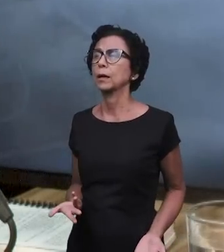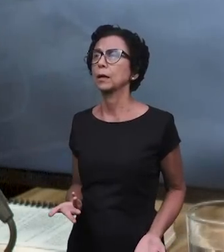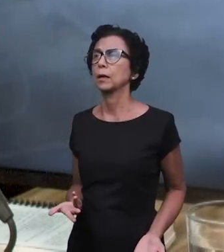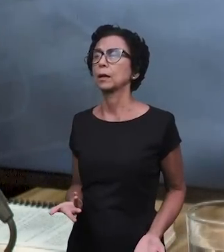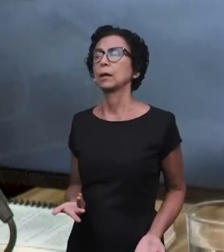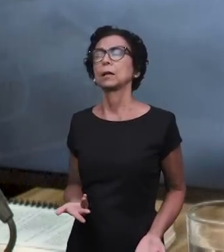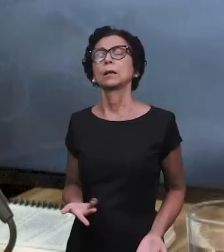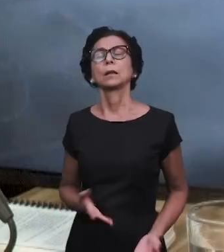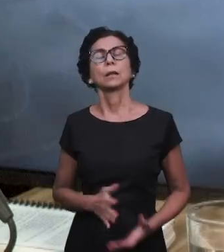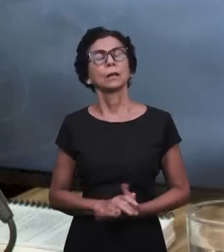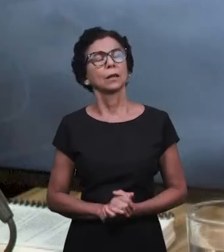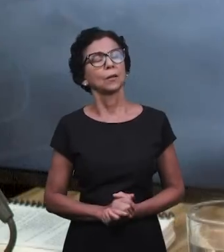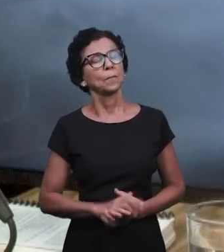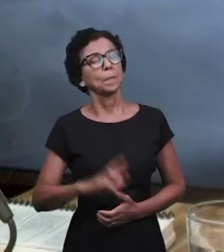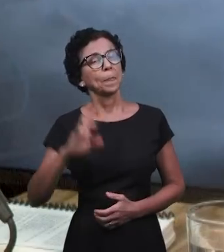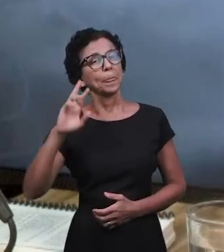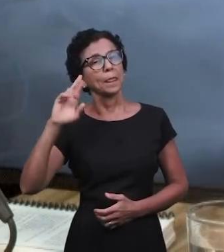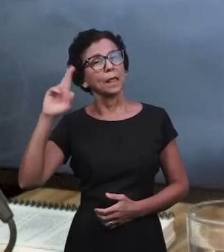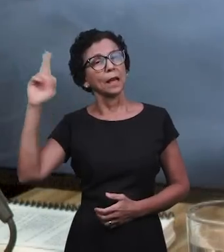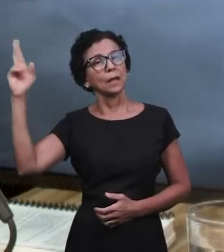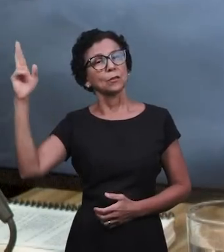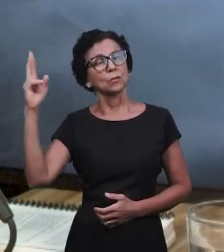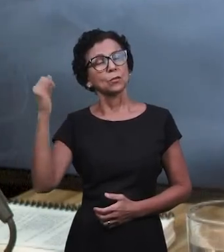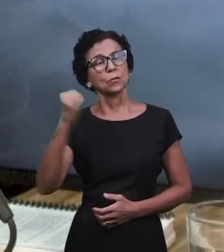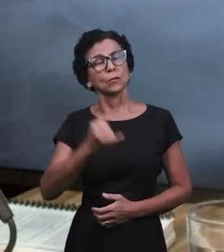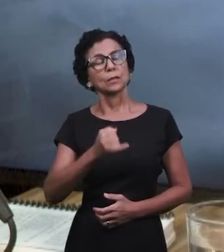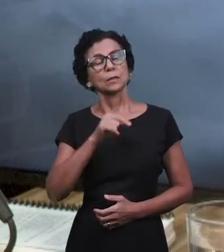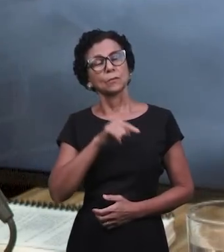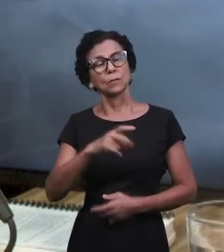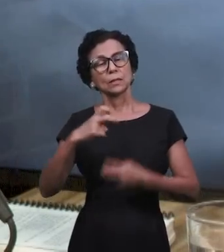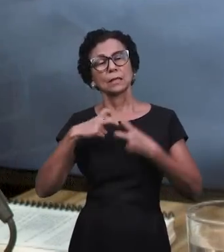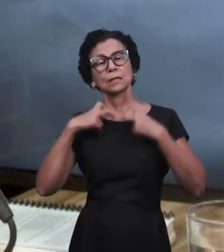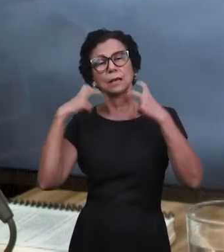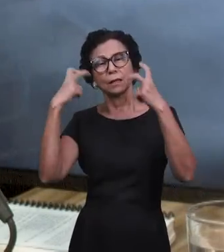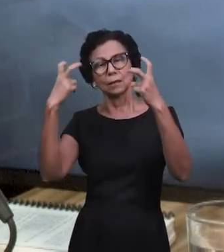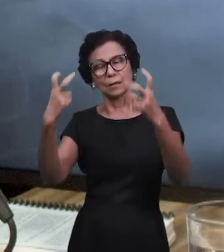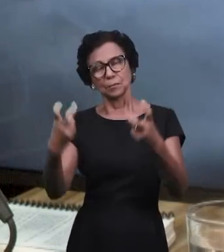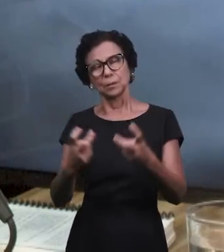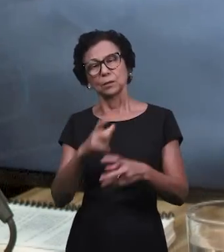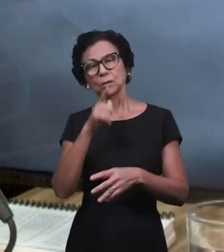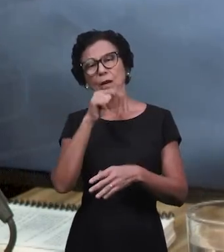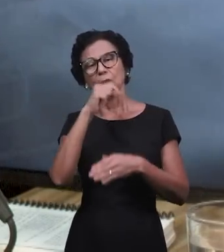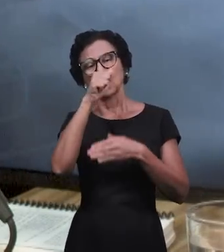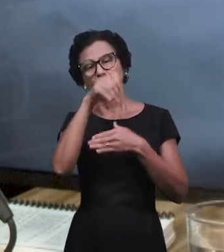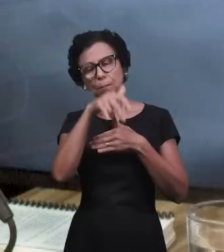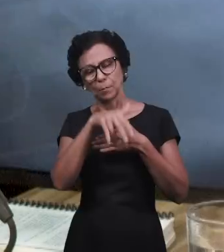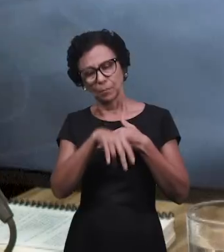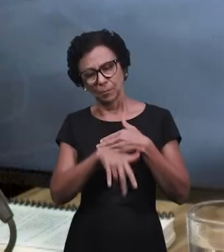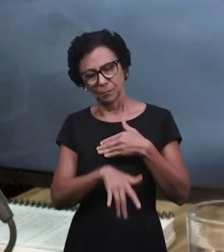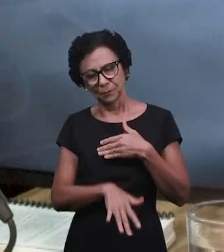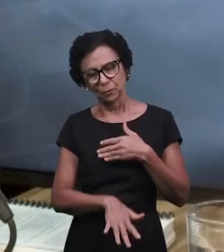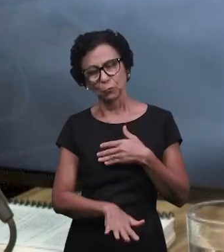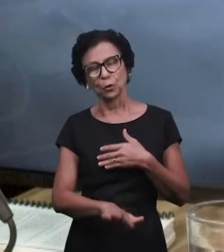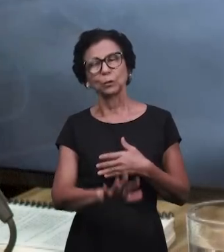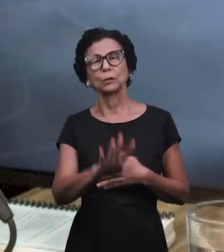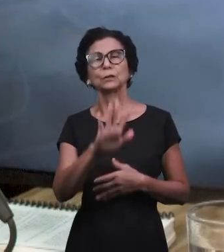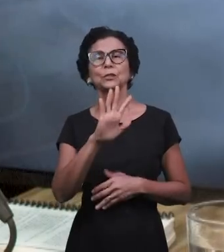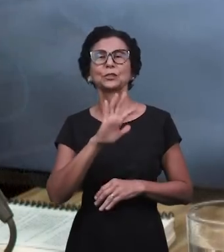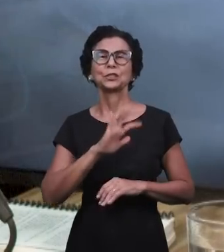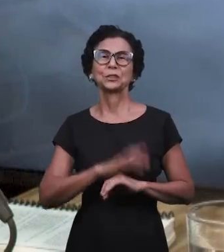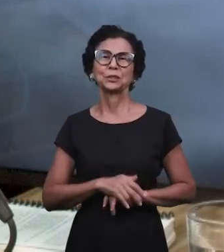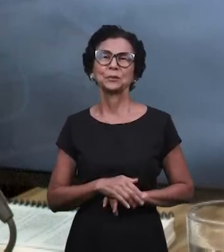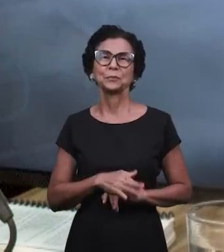assim, é a fonte do que clama, que está aberta até os dias de hoje. Ou seja, essa fonte das águas vivas